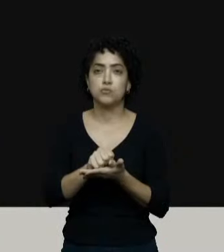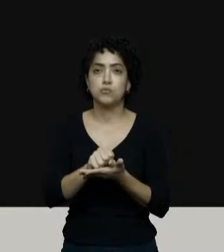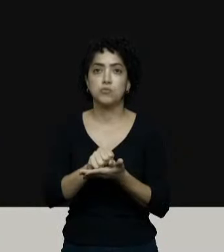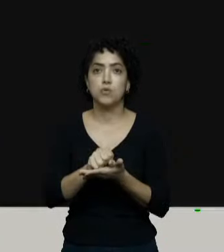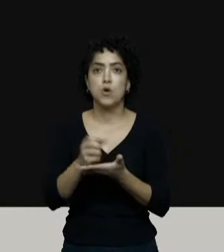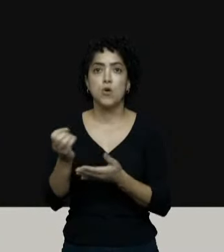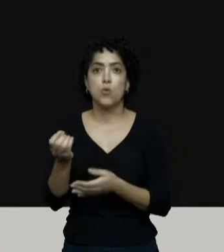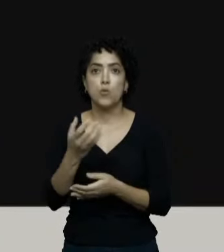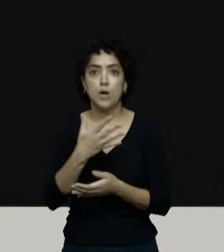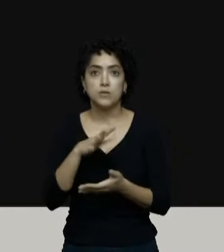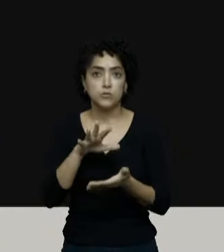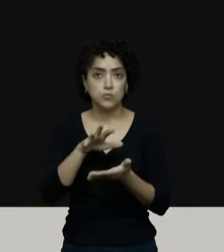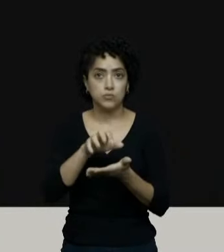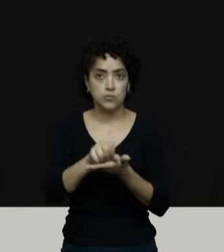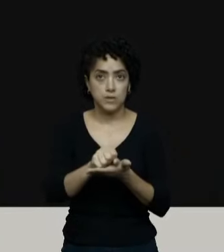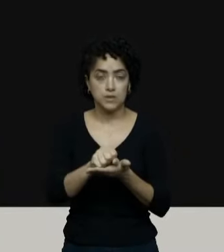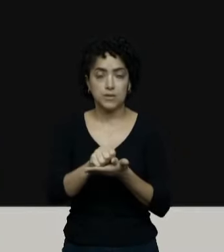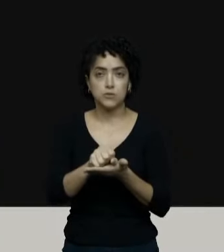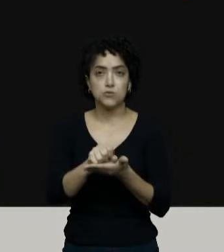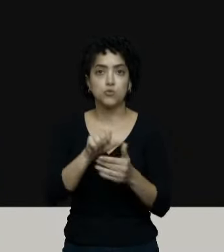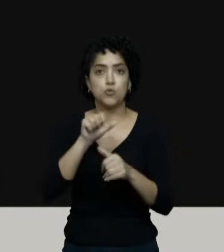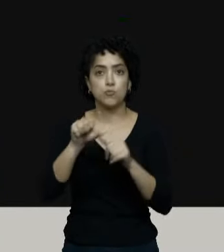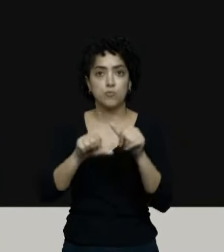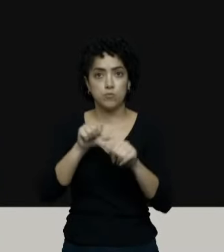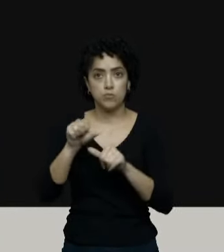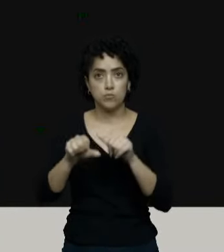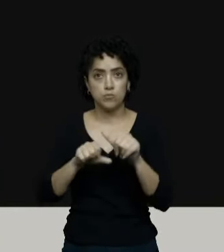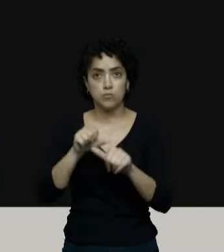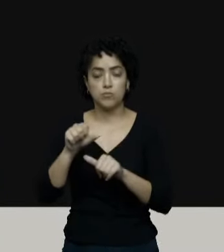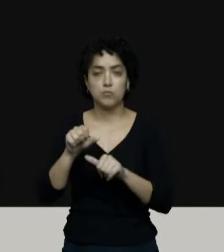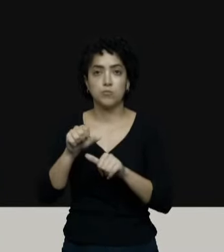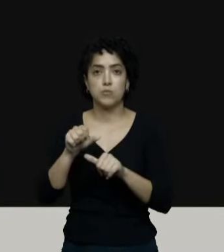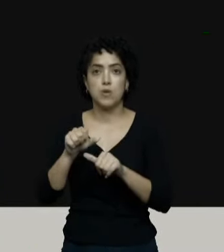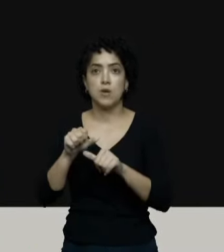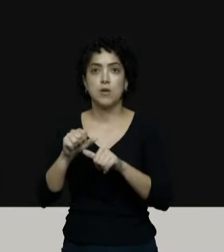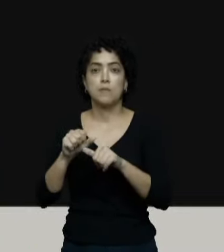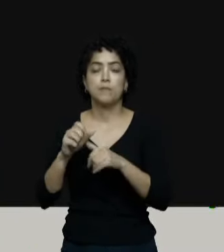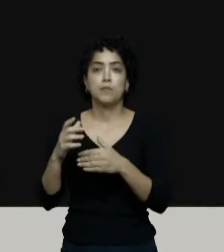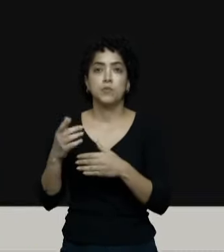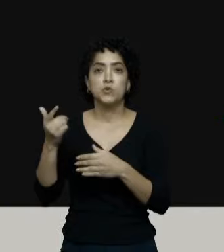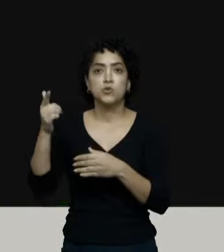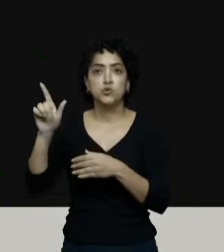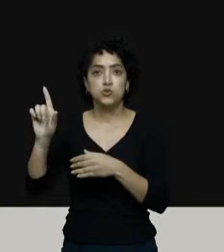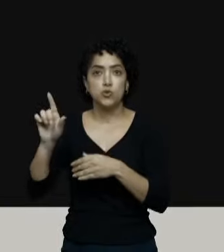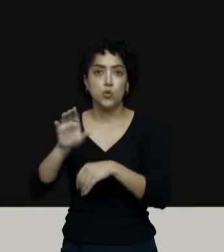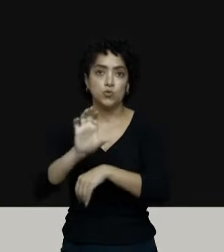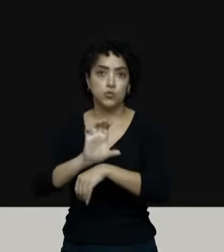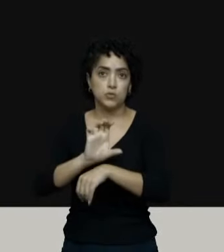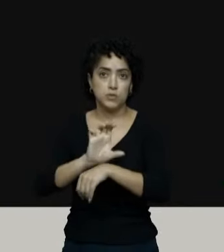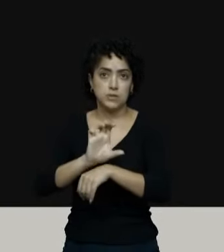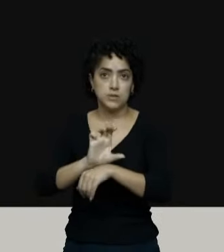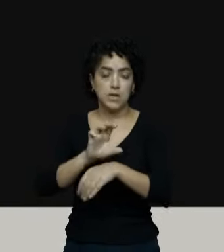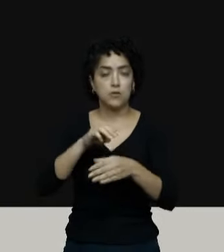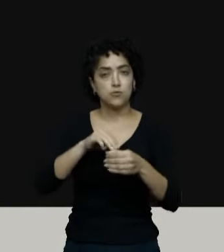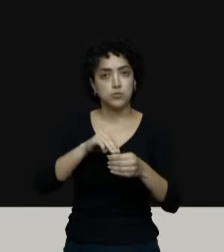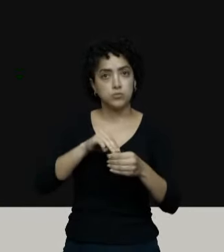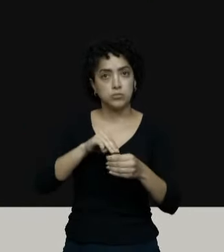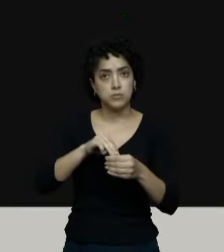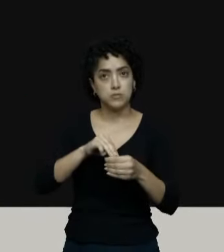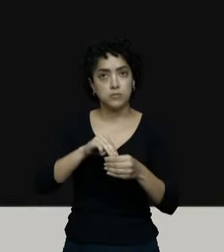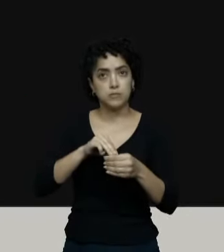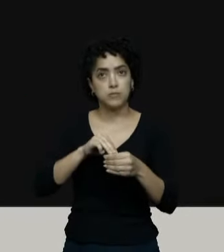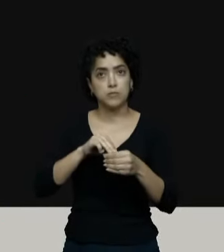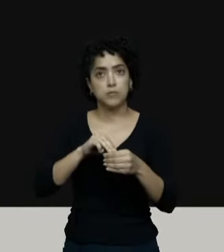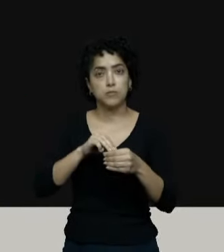atualização cadastral para migrantes de outros estados e municípios em programas